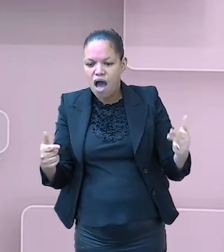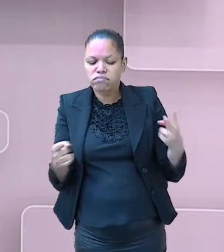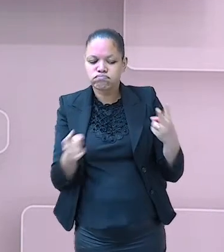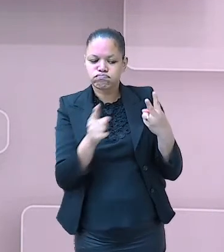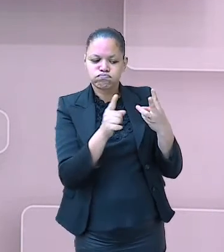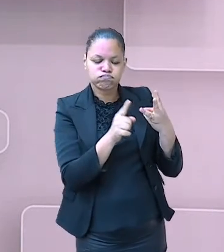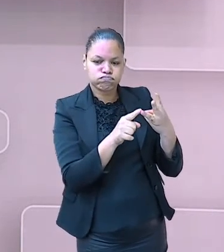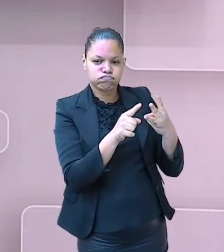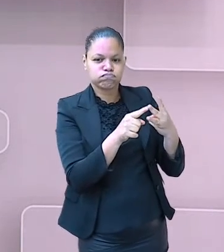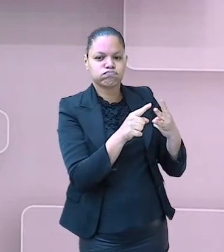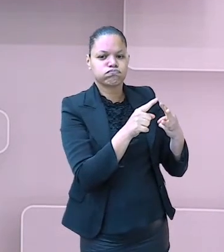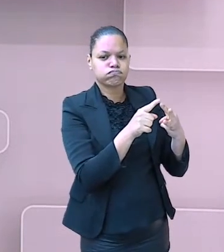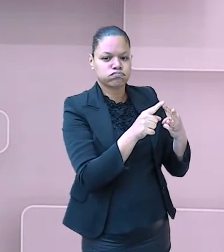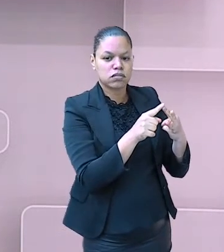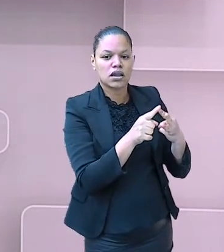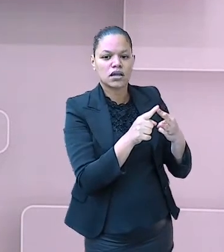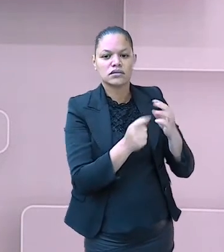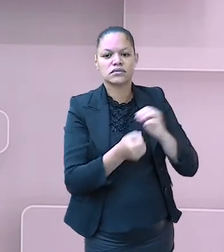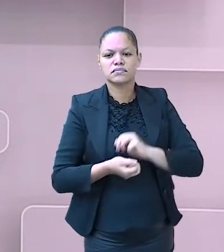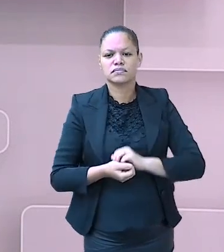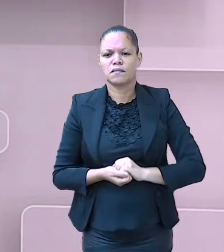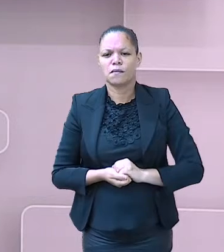dos crocodilianos.